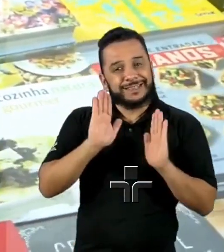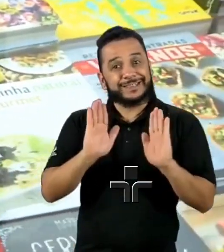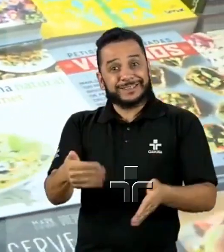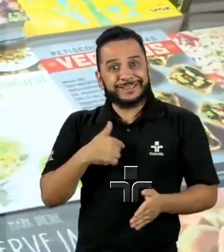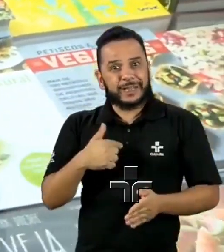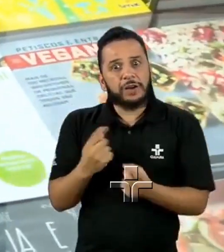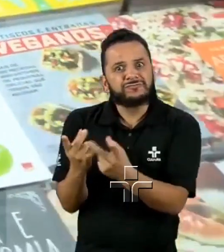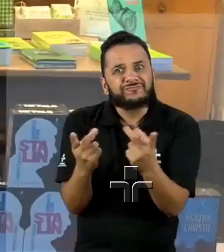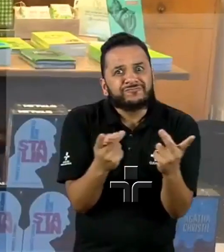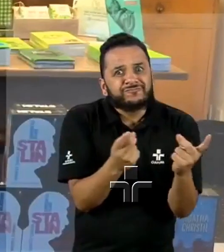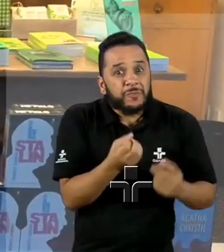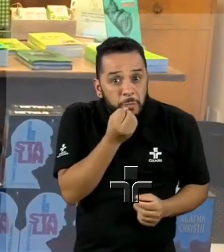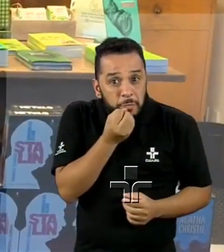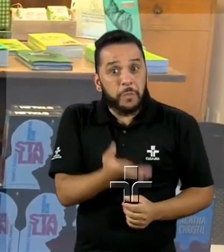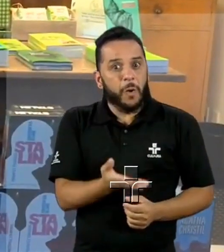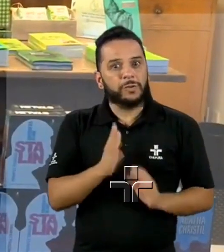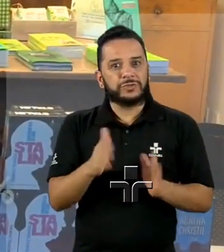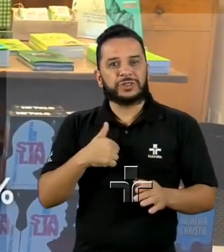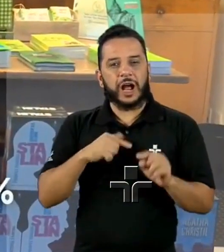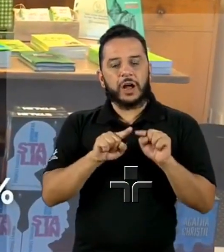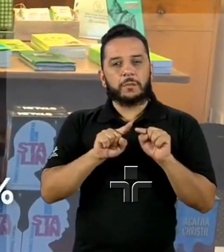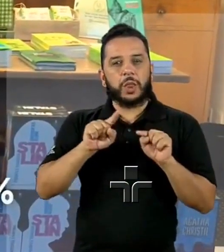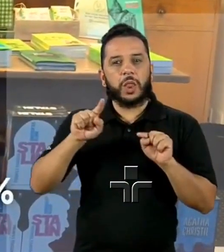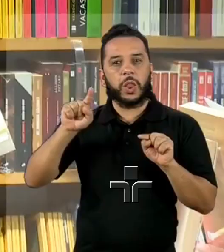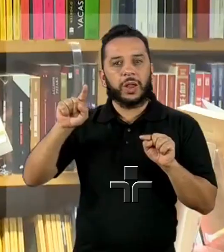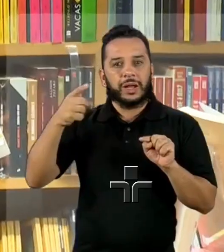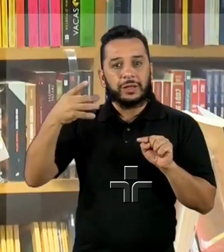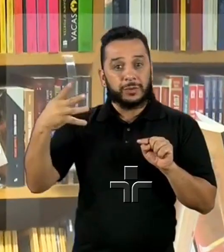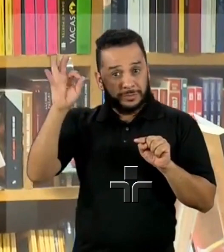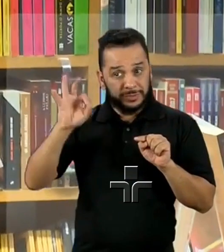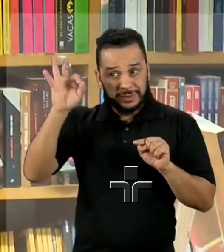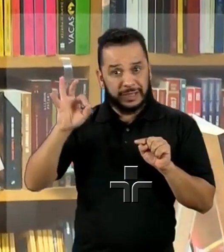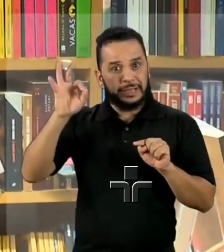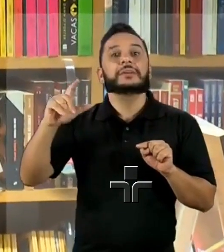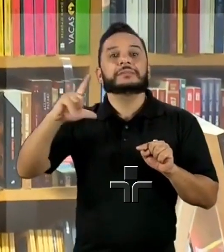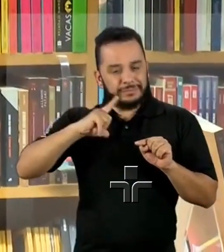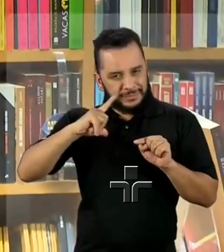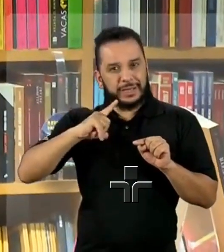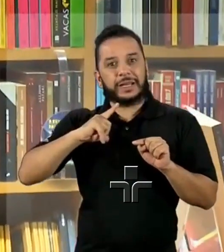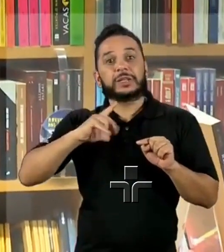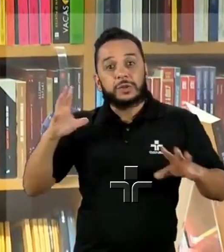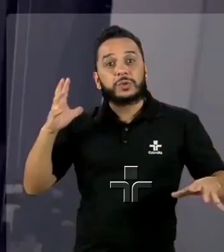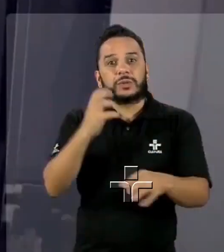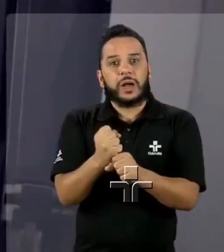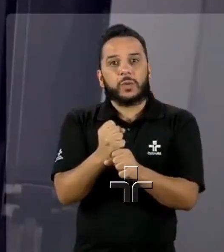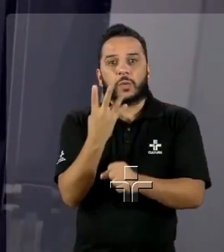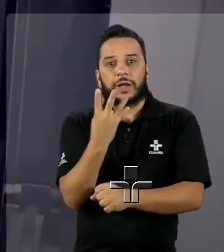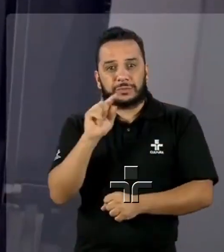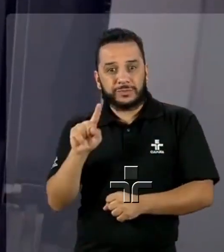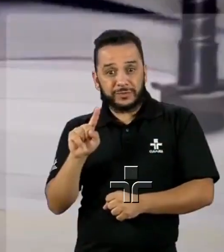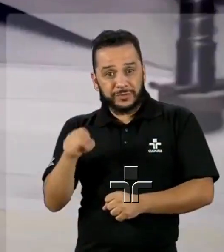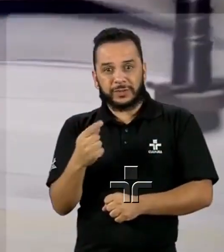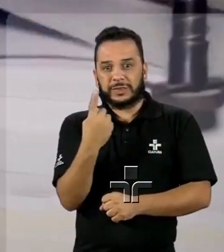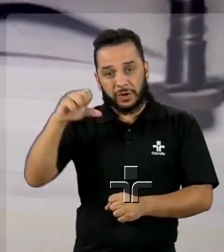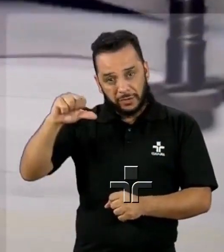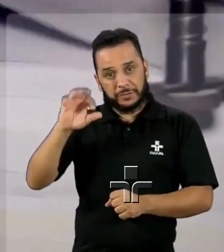desde 2013, com aumento de mais de 14% no faturamento e mais de 4% no volume de vendas. O crescimento é visto